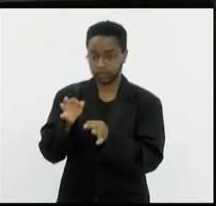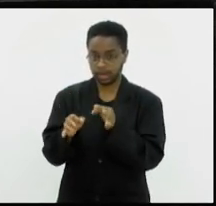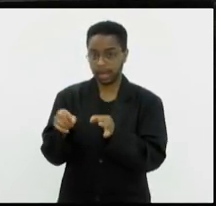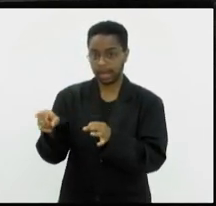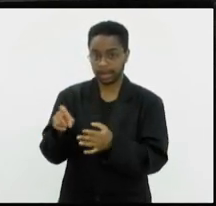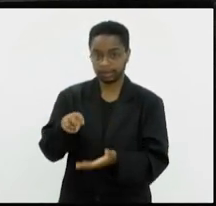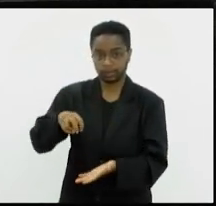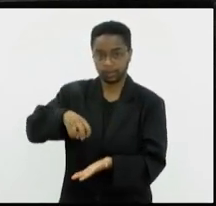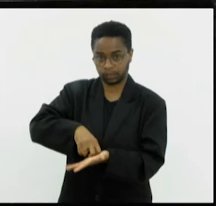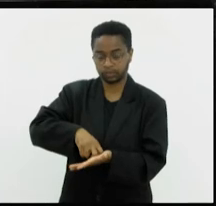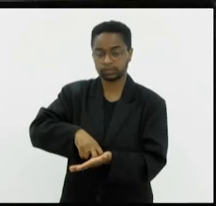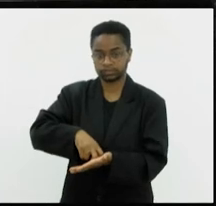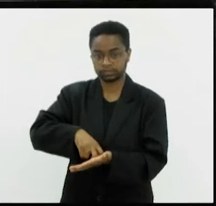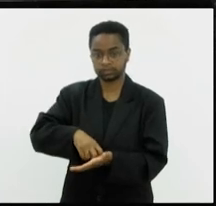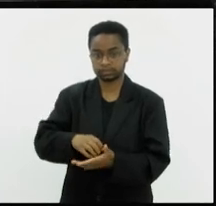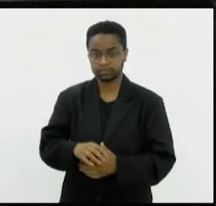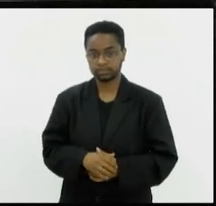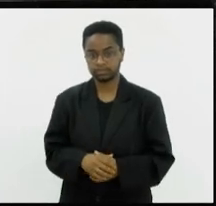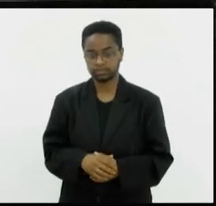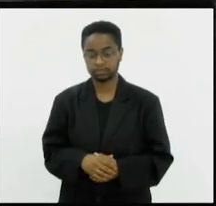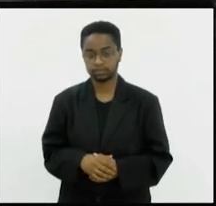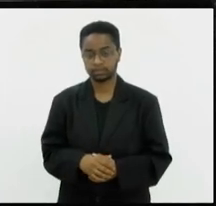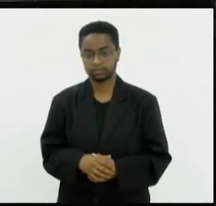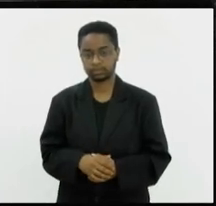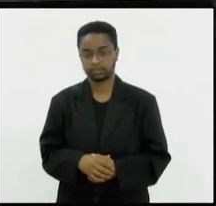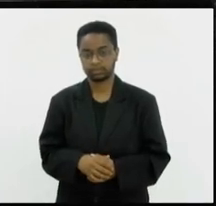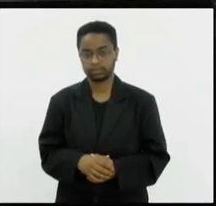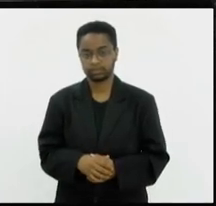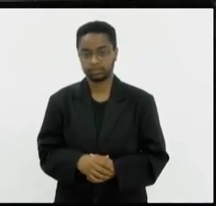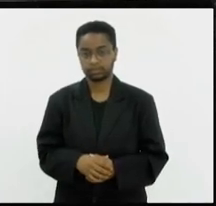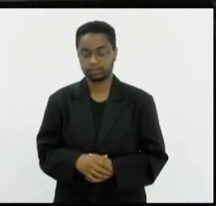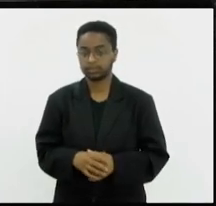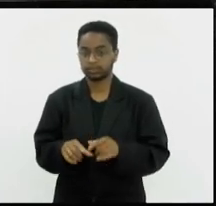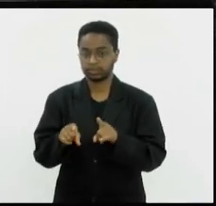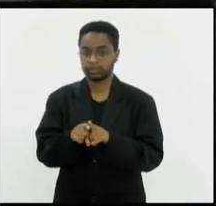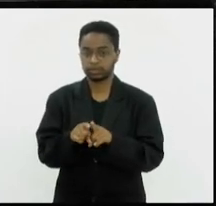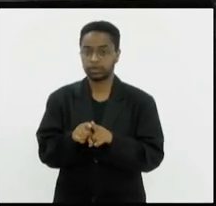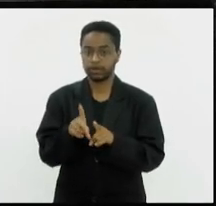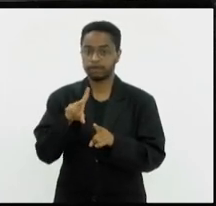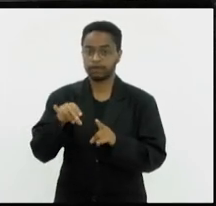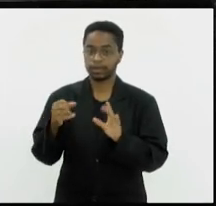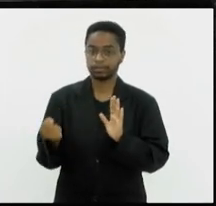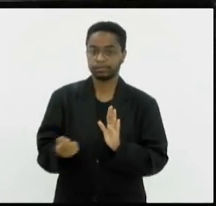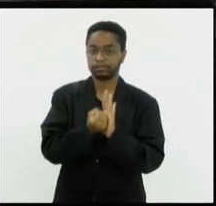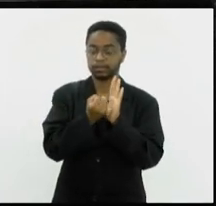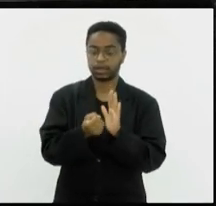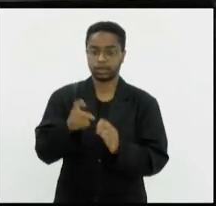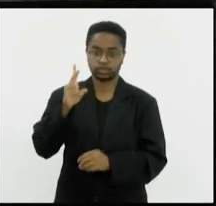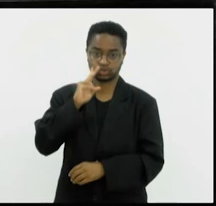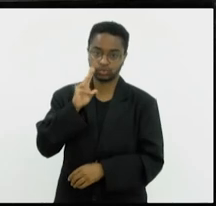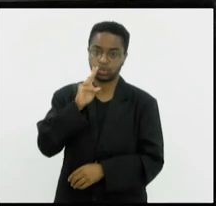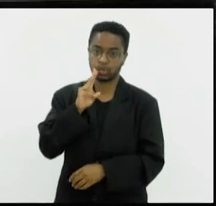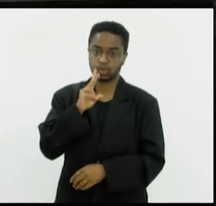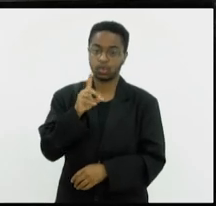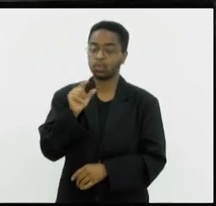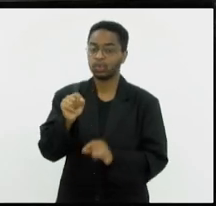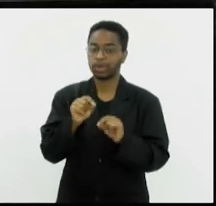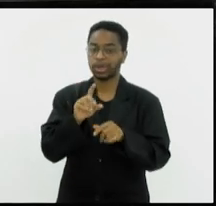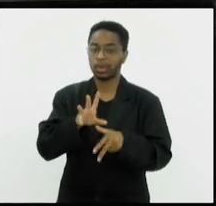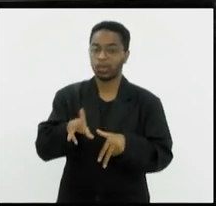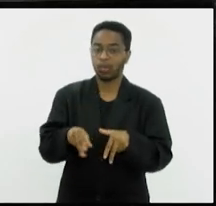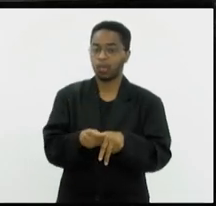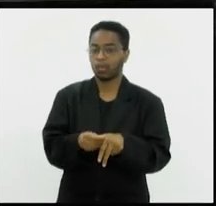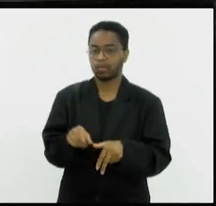condenado e sacramentado e vai entrar pra história como já entrou pra história como